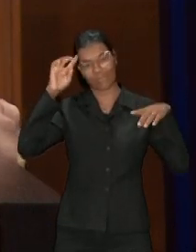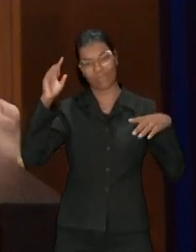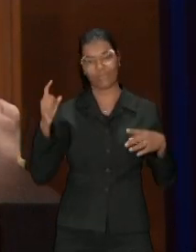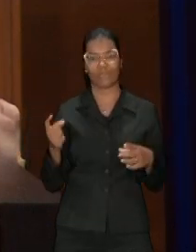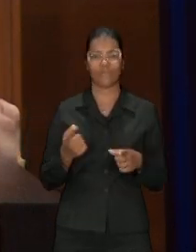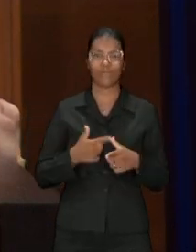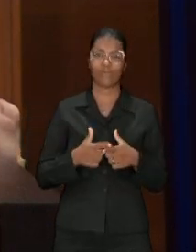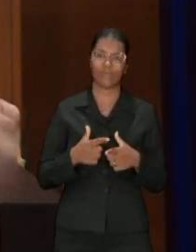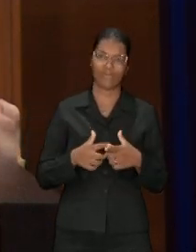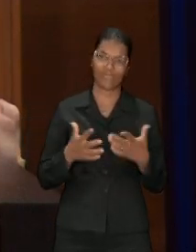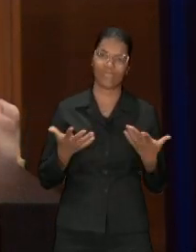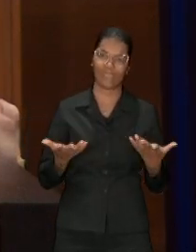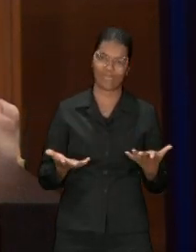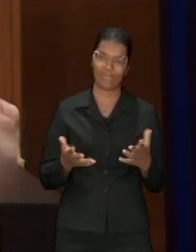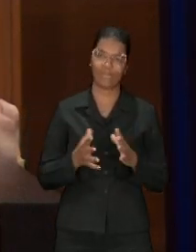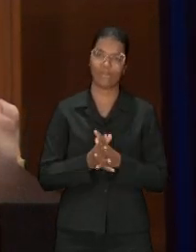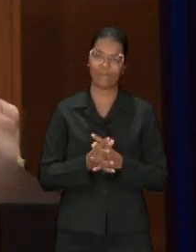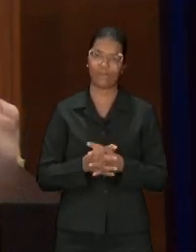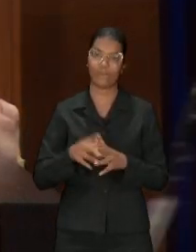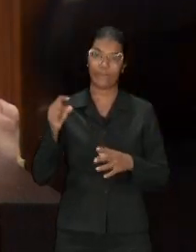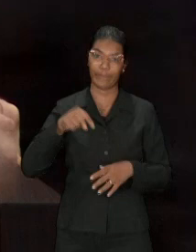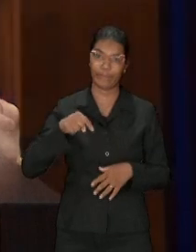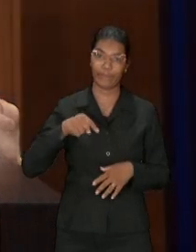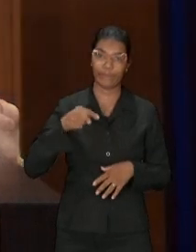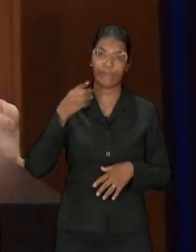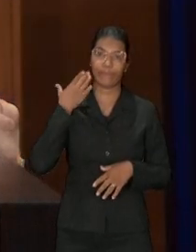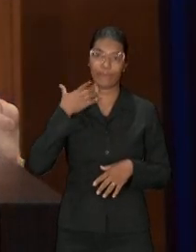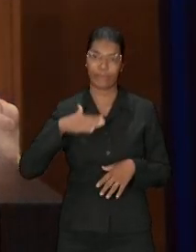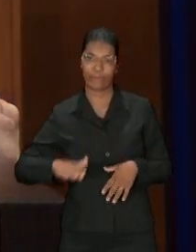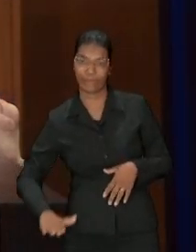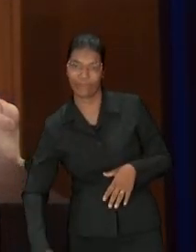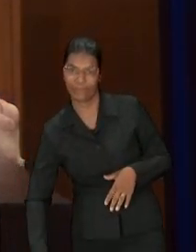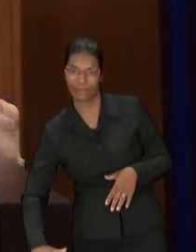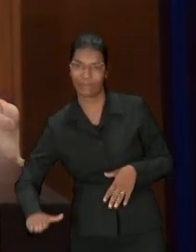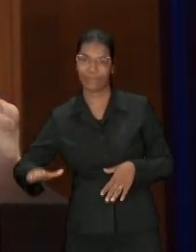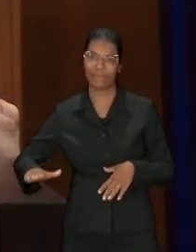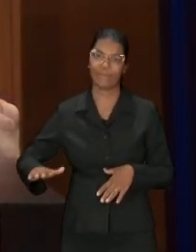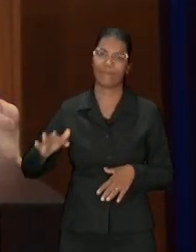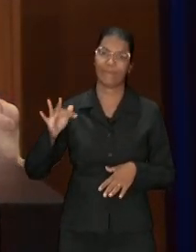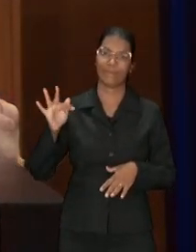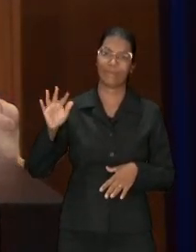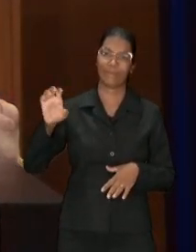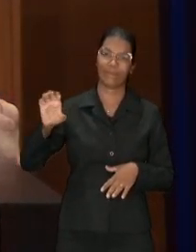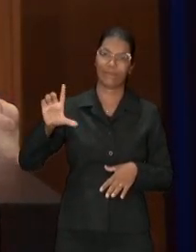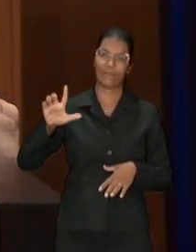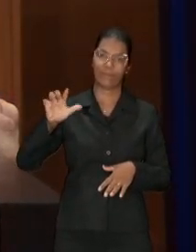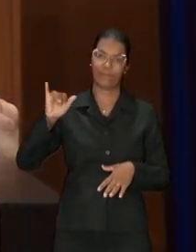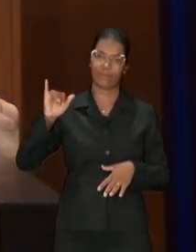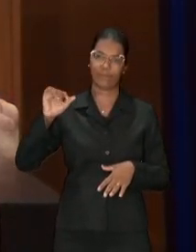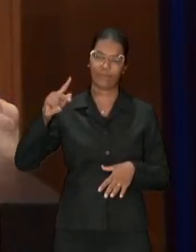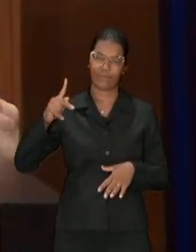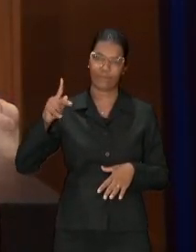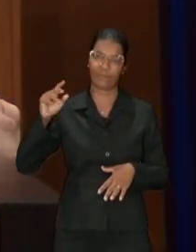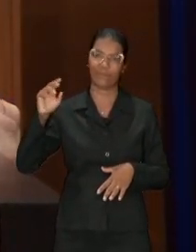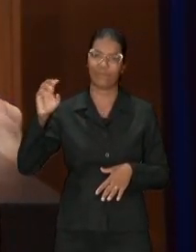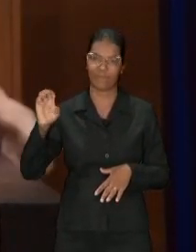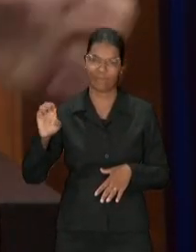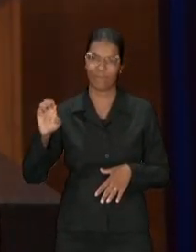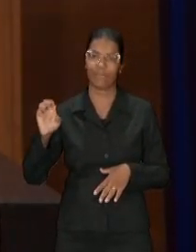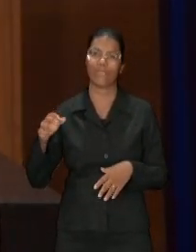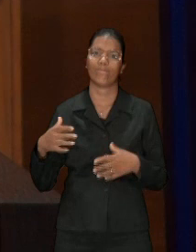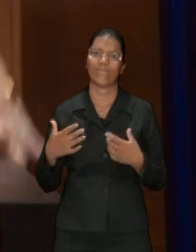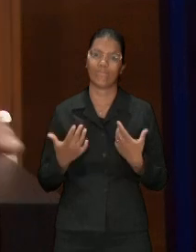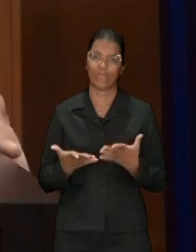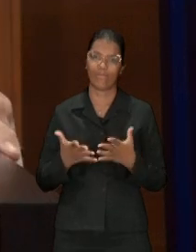que está aqui presente também, e aprendi muito com isso. Eu, de formação, sou ortopedista pela Universidade Federal de São Paulo,